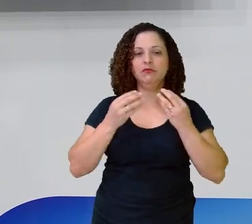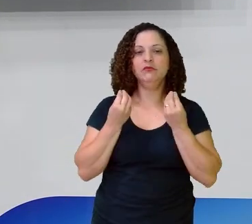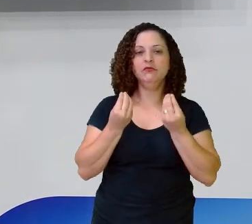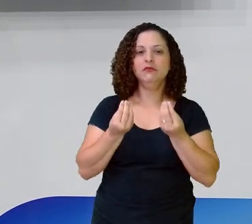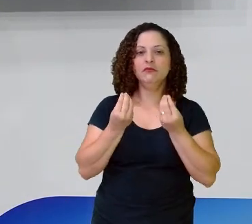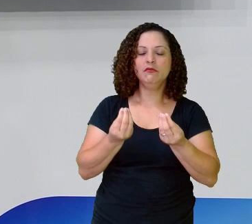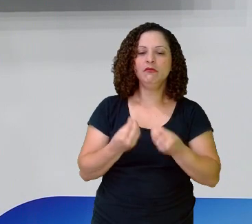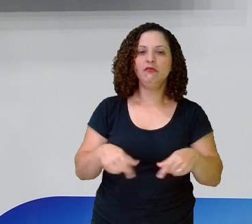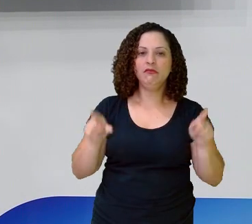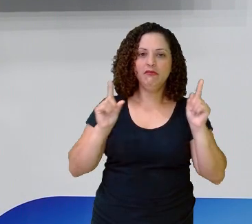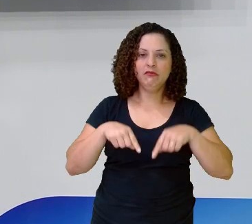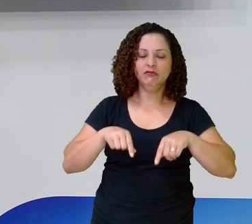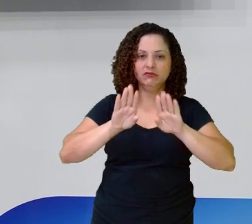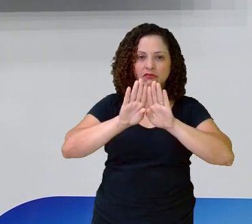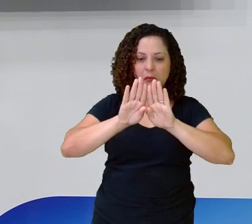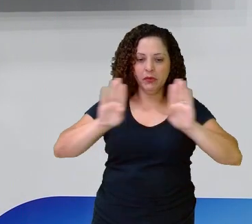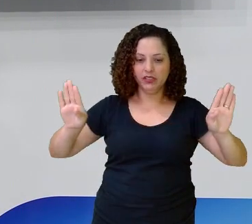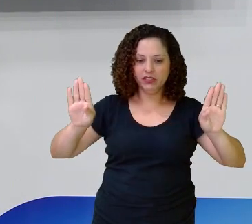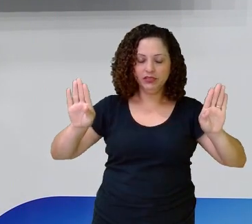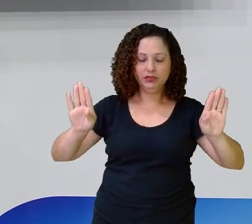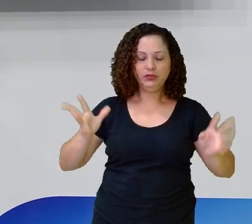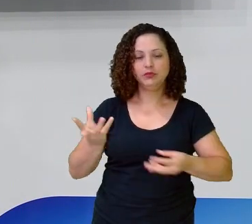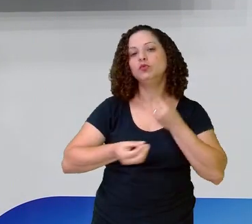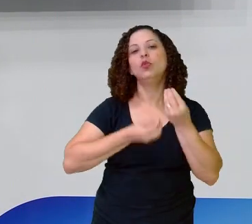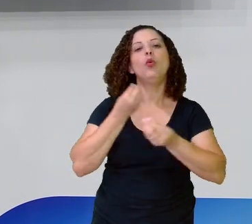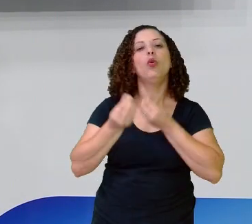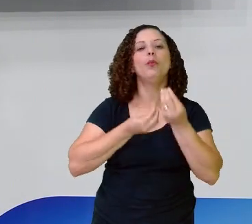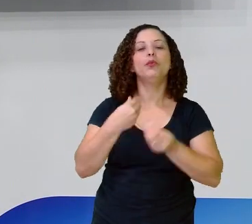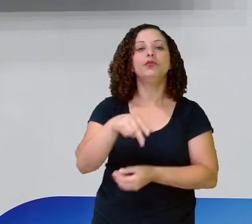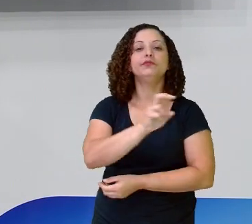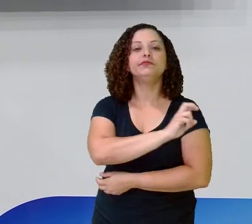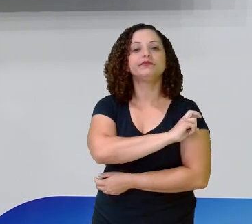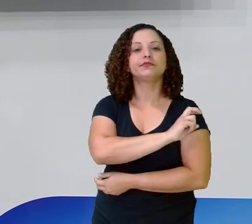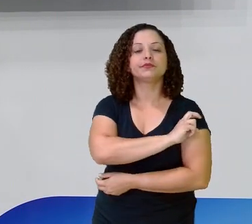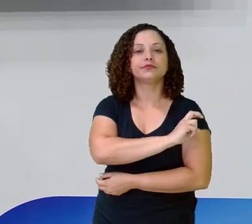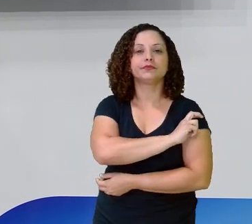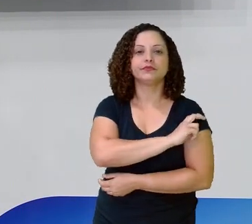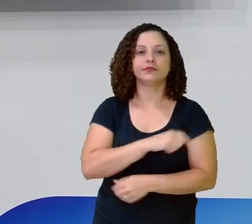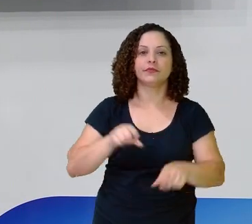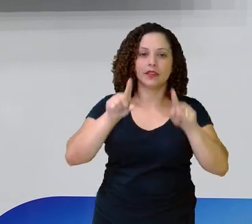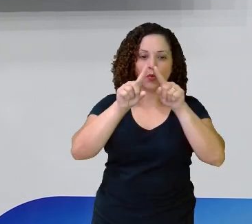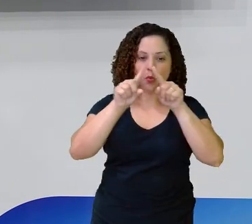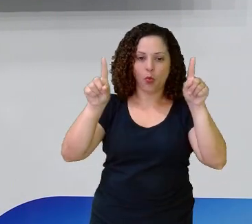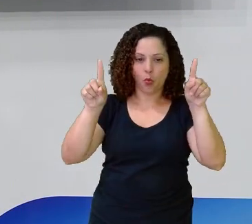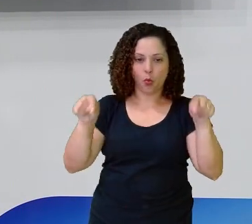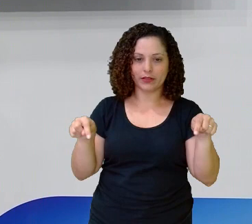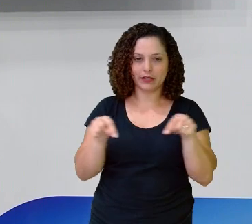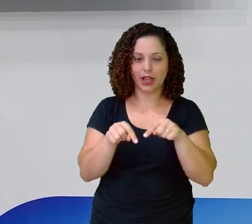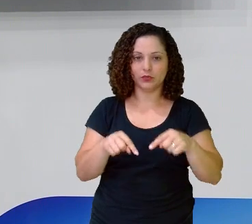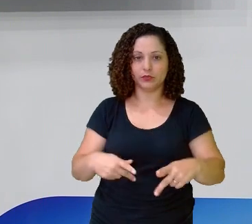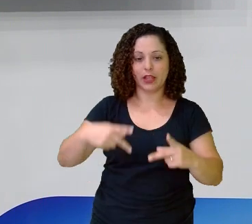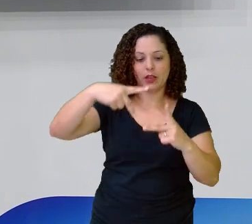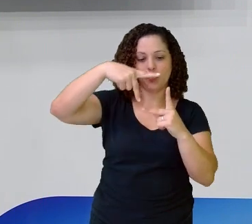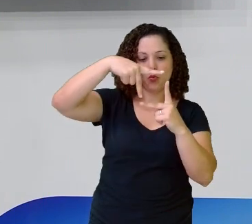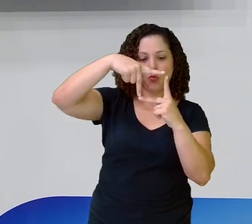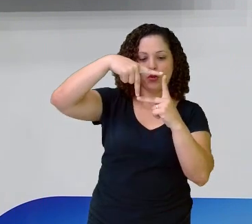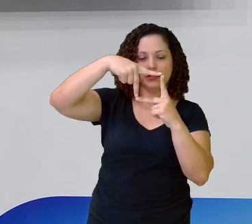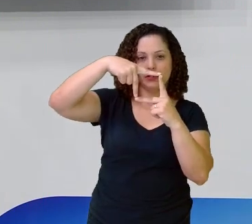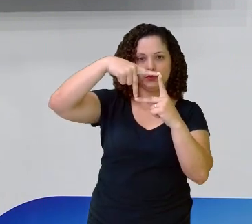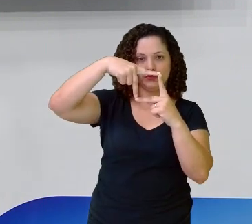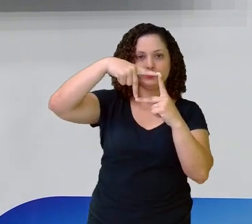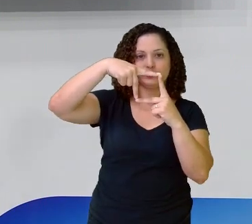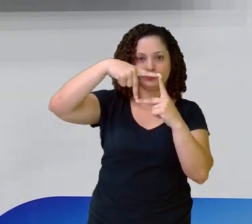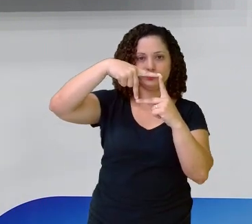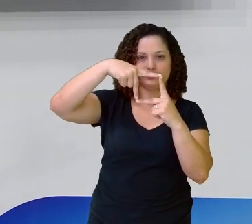por figuras planas. E que figura plana é essa, quinto ano? Quadrado. As faces do meu cubo